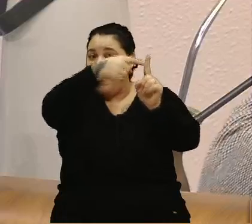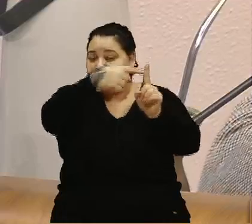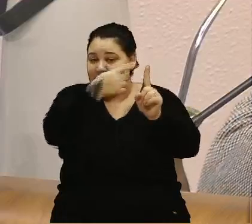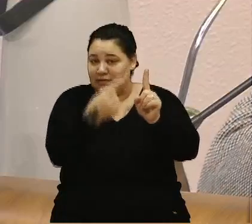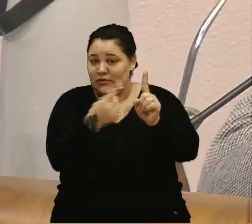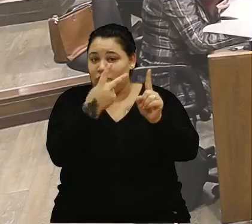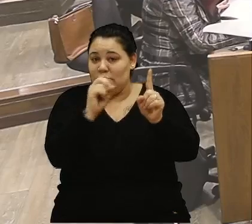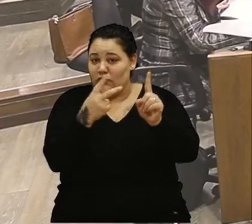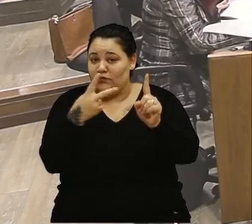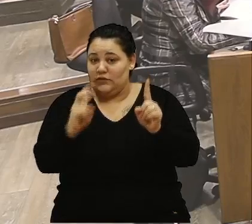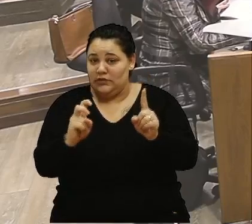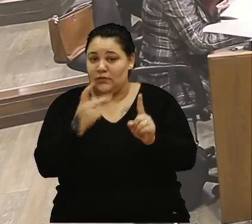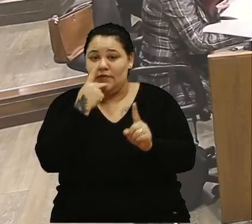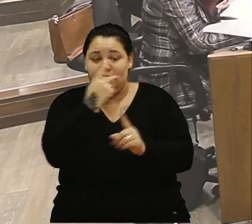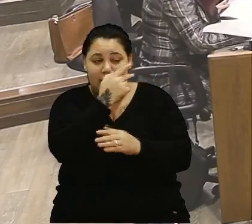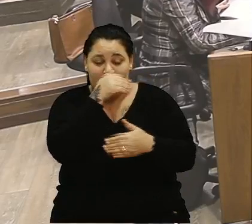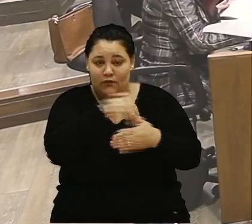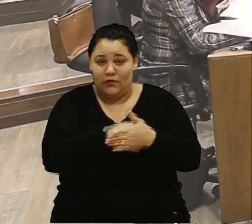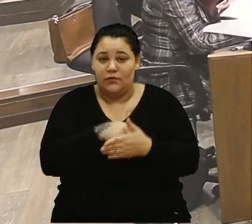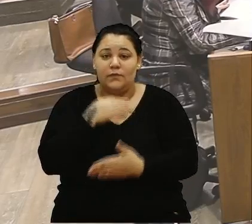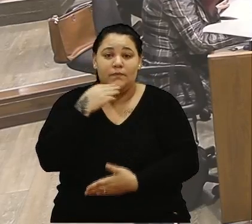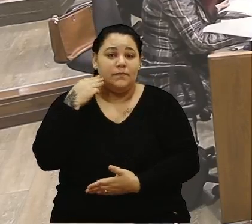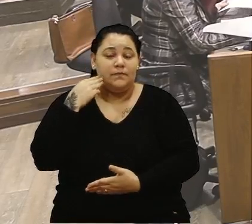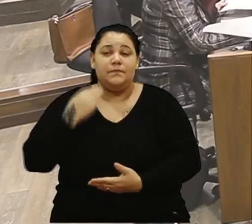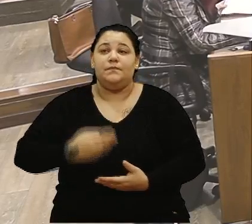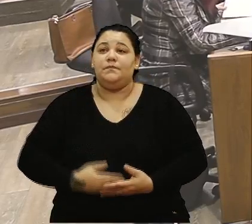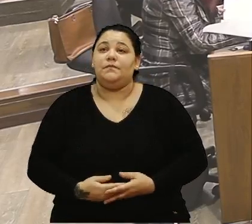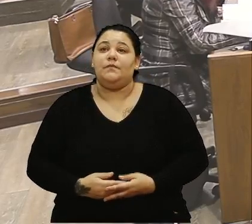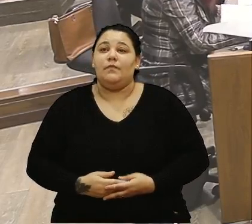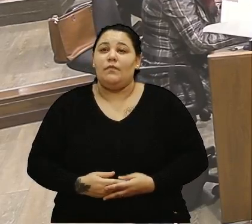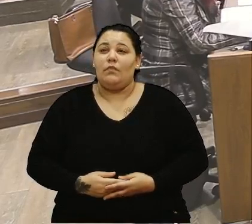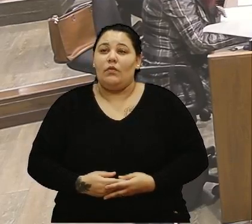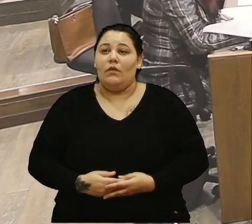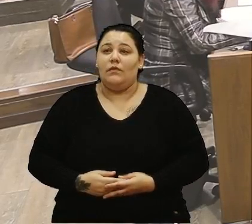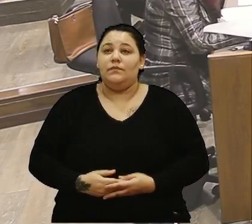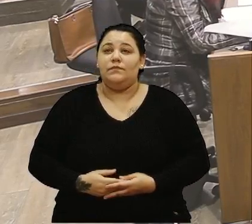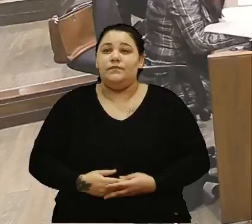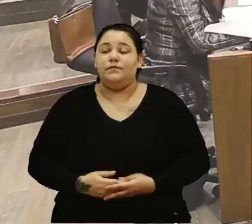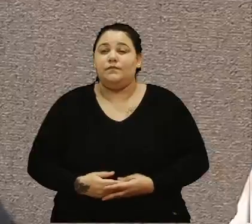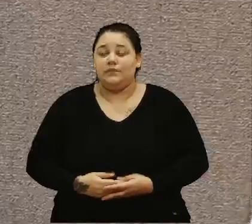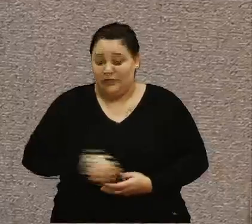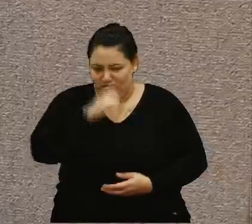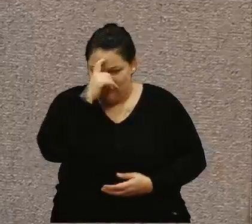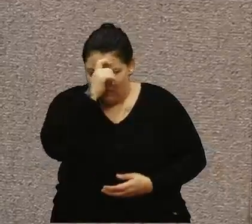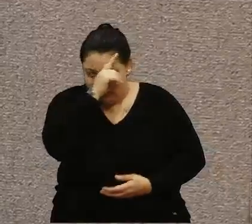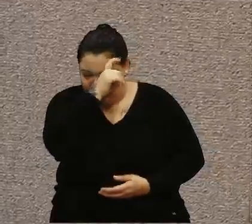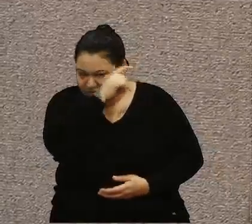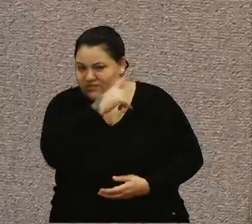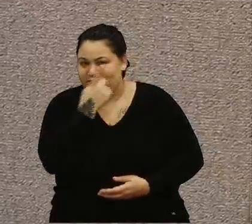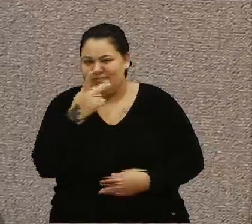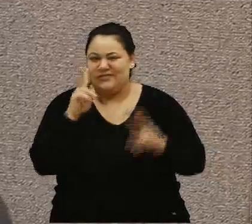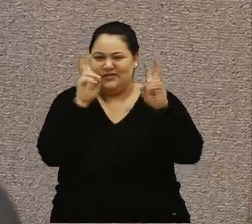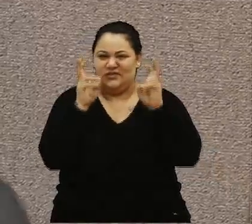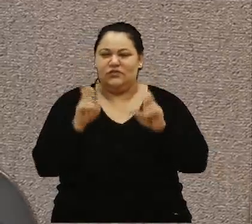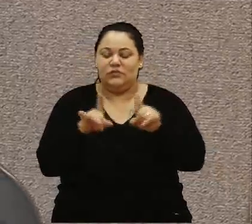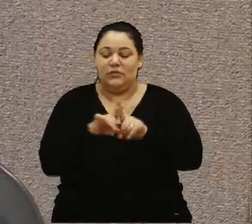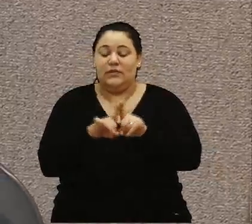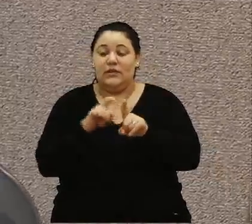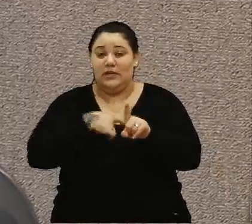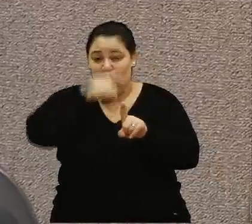Marisol Santos. Vamos lá, colegas vereadores, difícil mesmo essa pauta e acho que muito